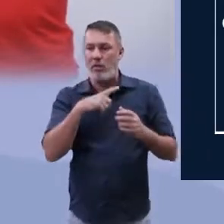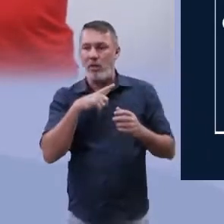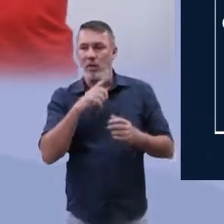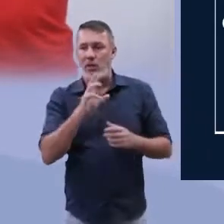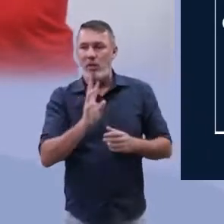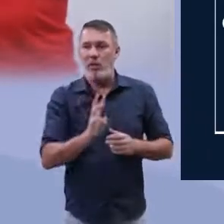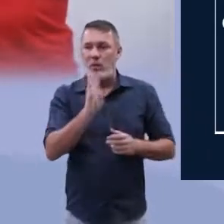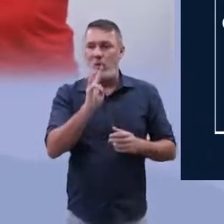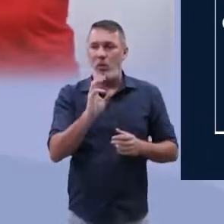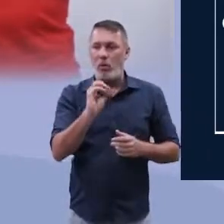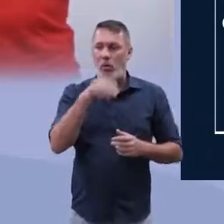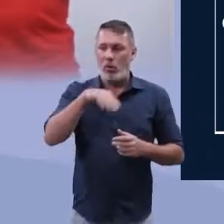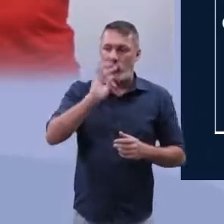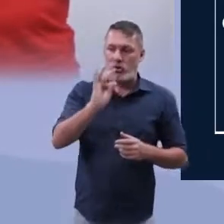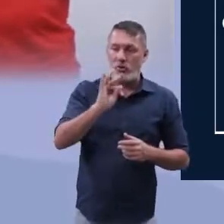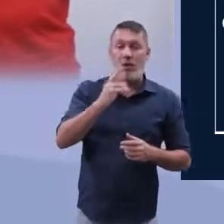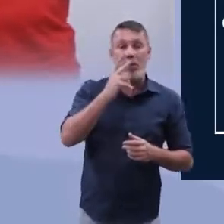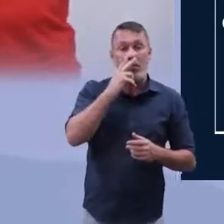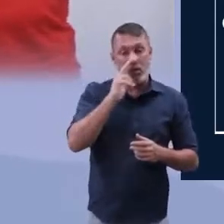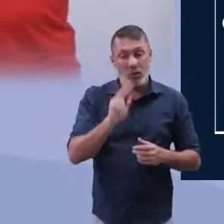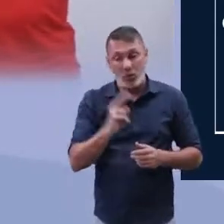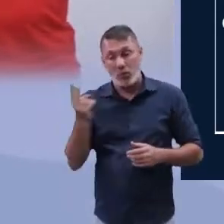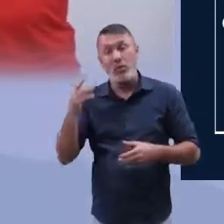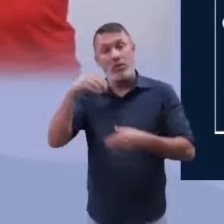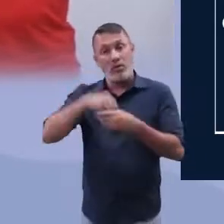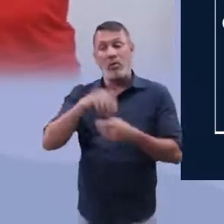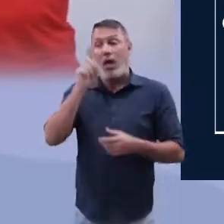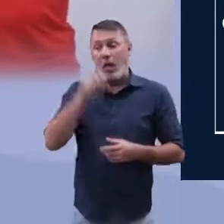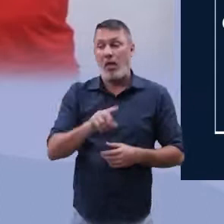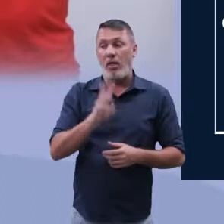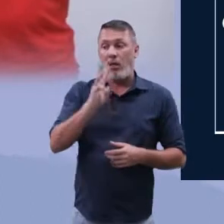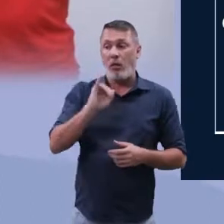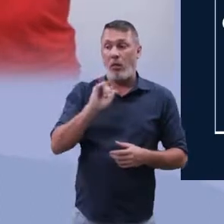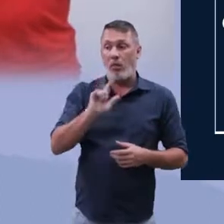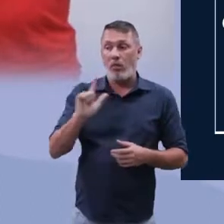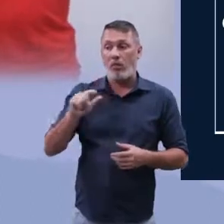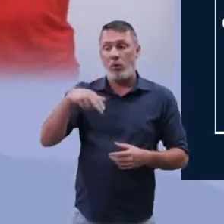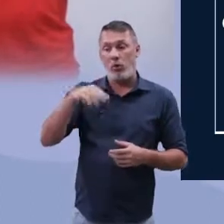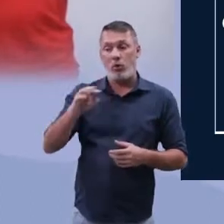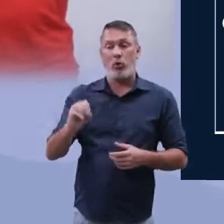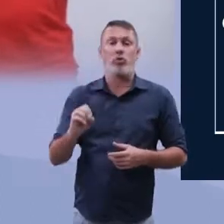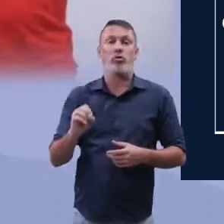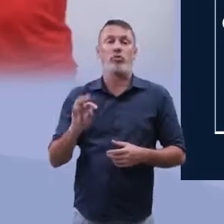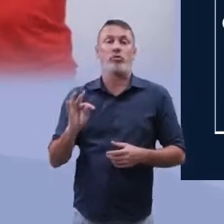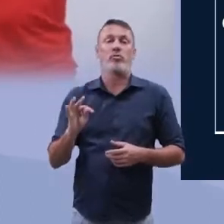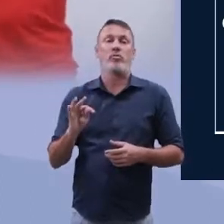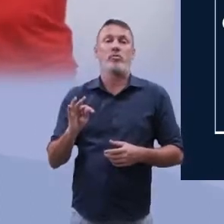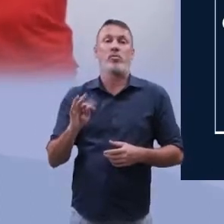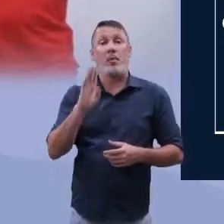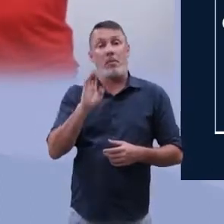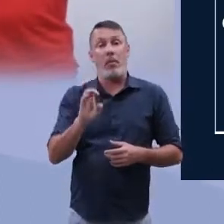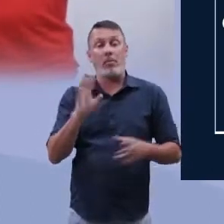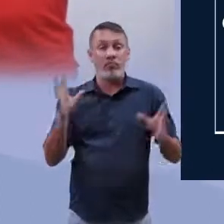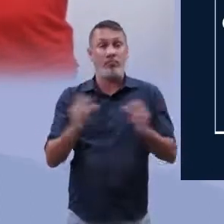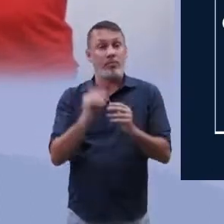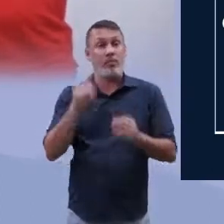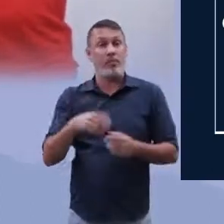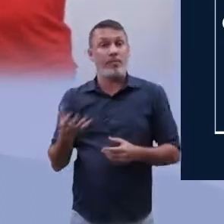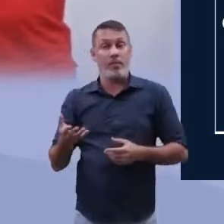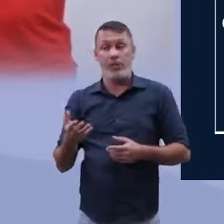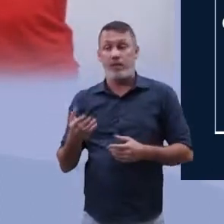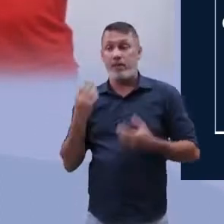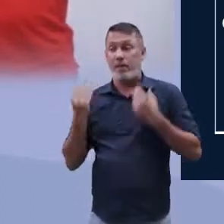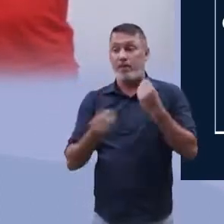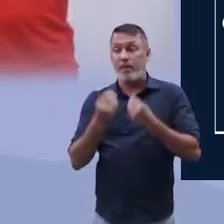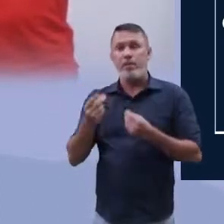bom. Então, won't é o will not. Então, won't be, will not be. Olha aí o will escondido